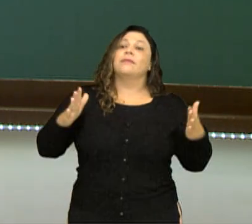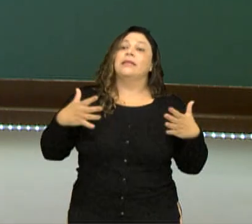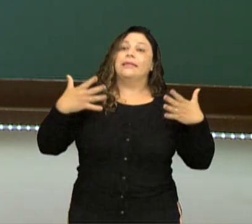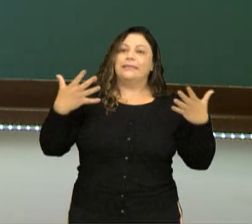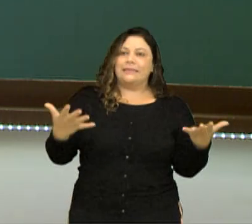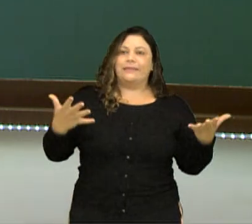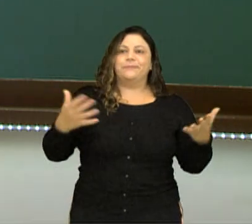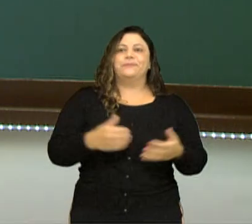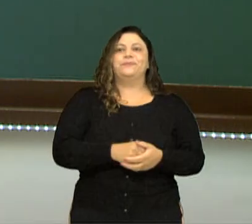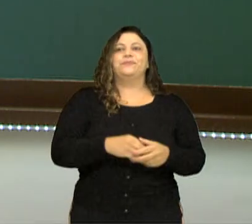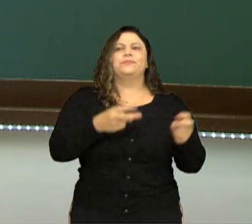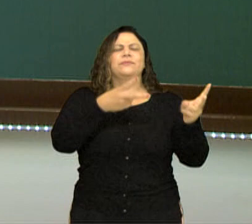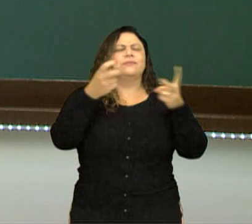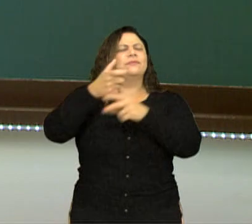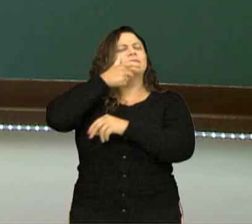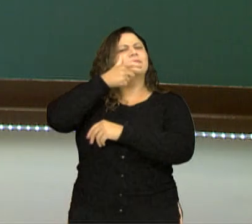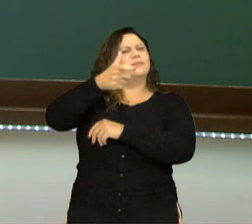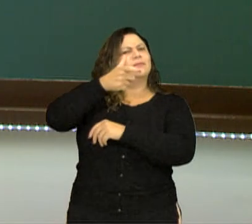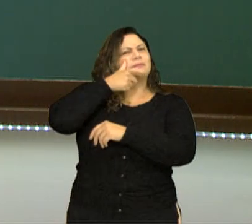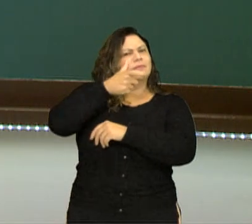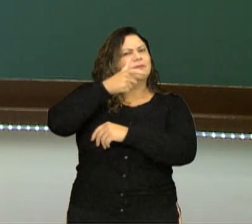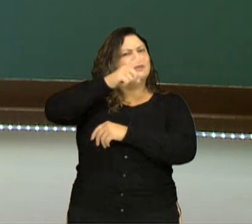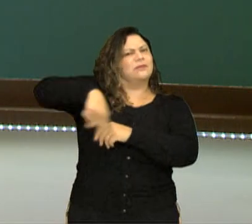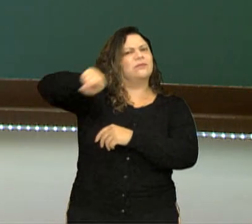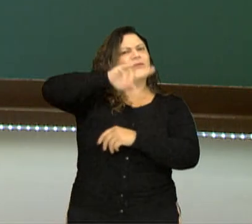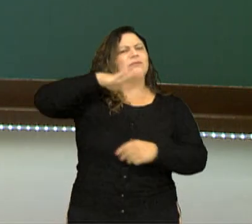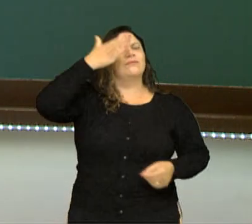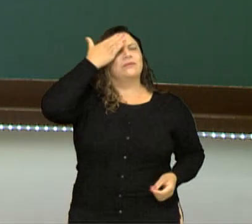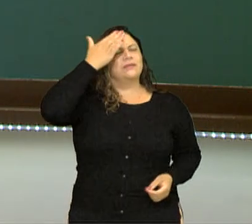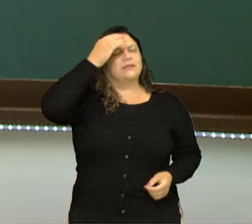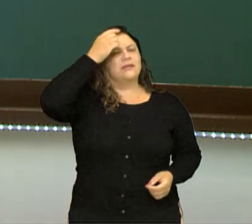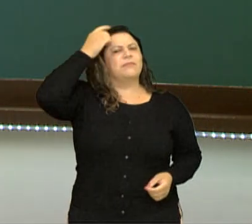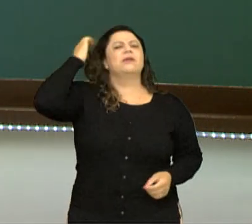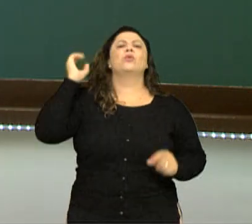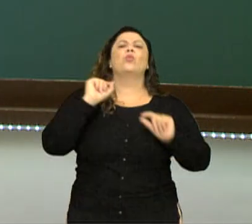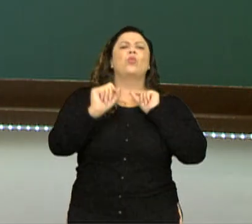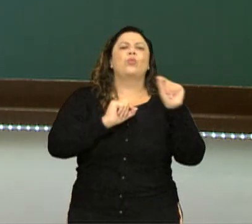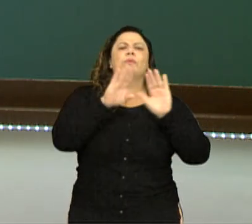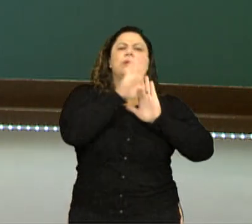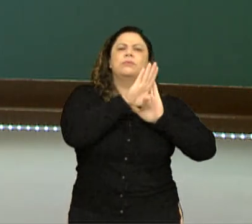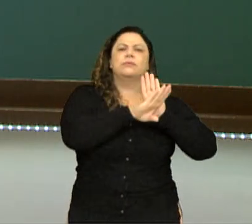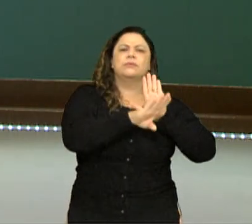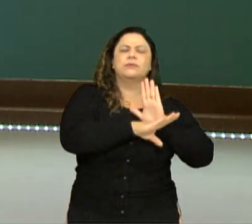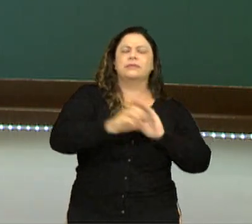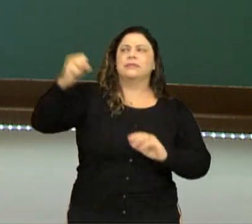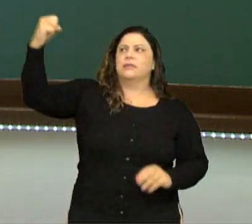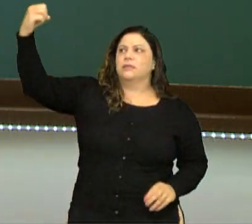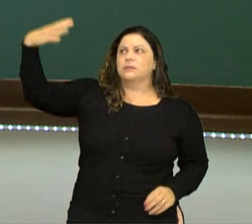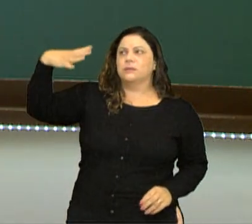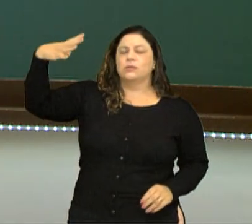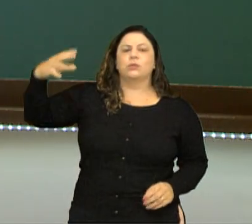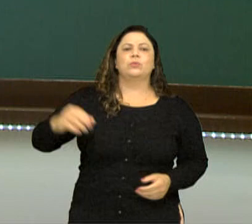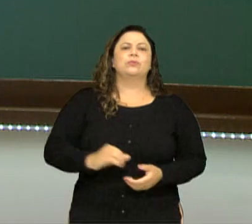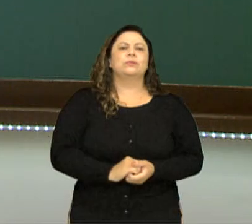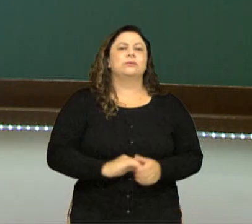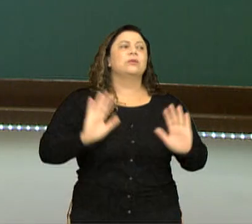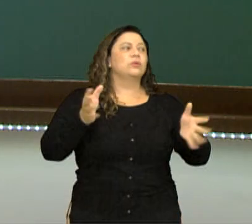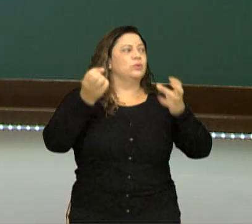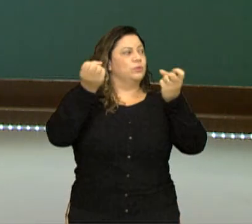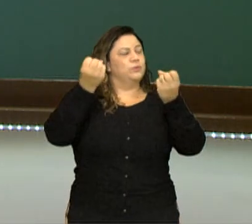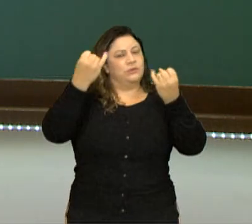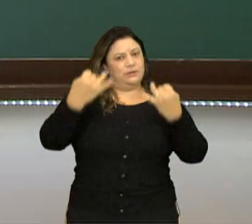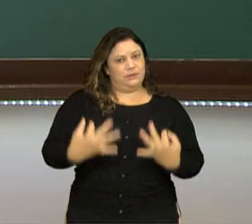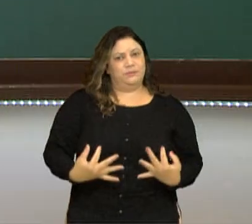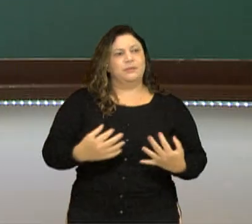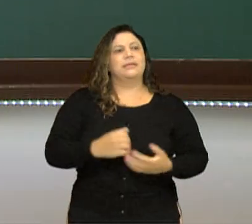pessoal, veja, olha que interessante você saber os processos da luz. A luz, como já foi mencionado,